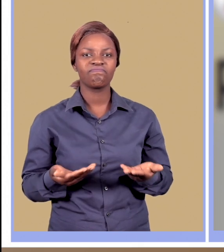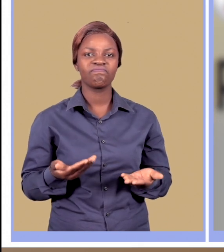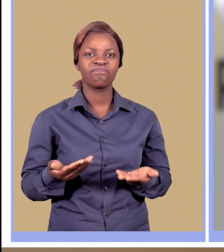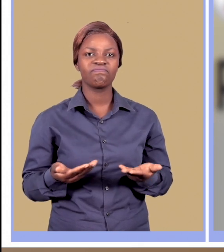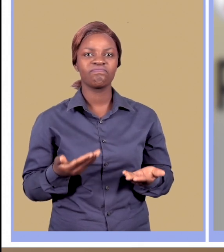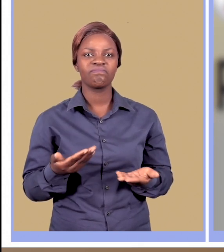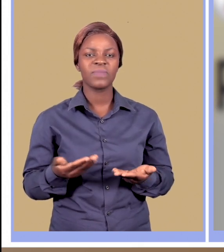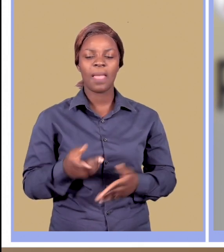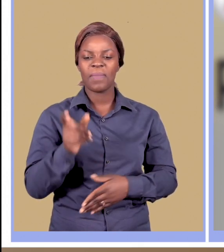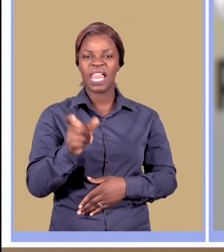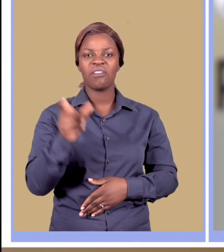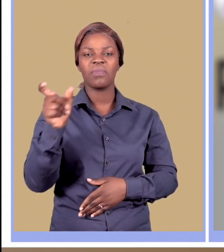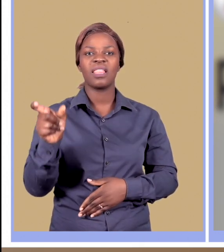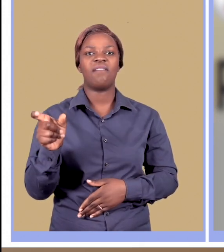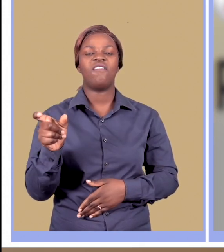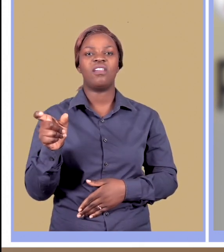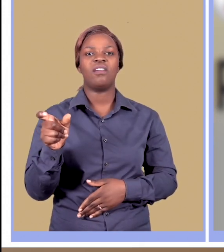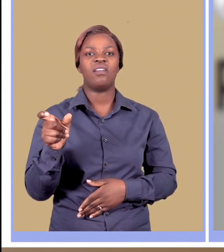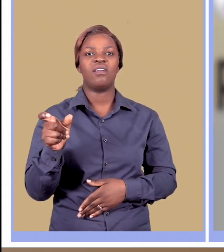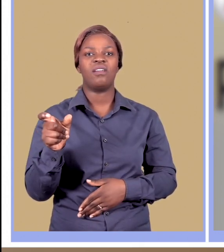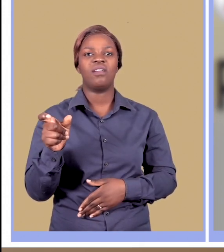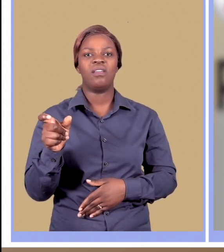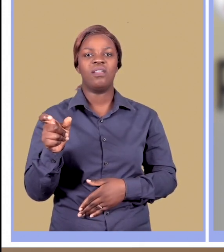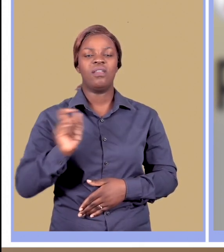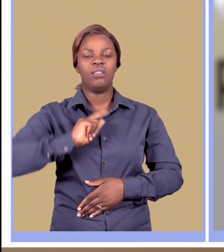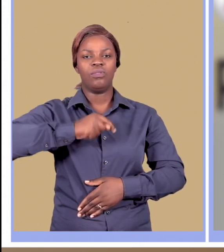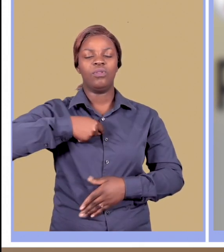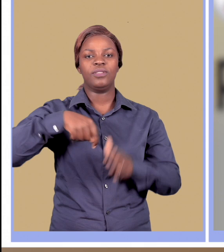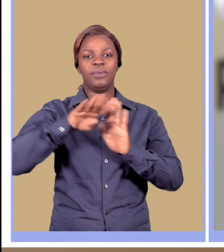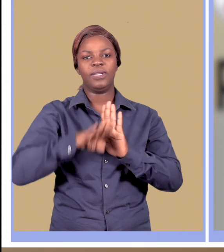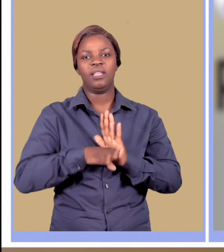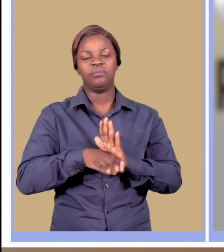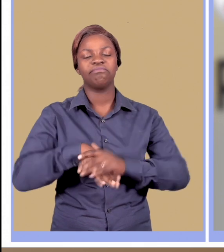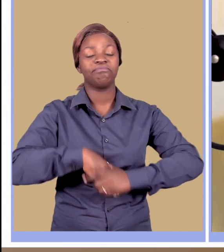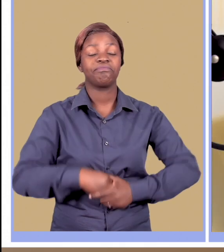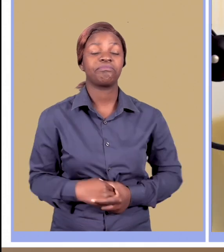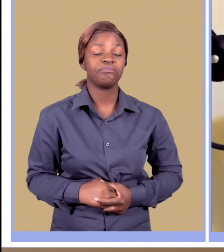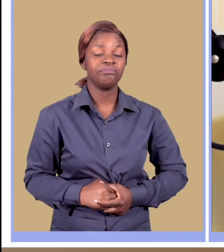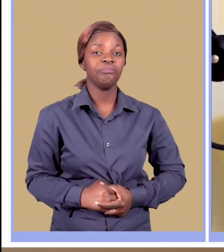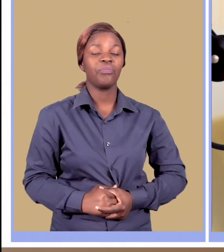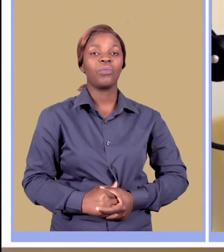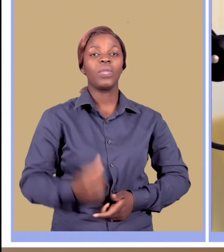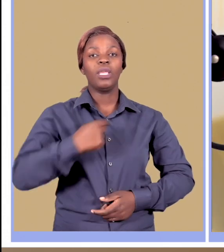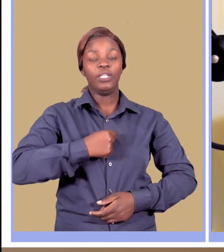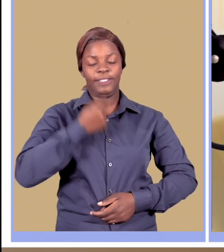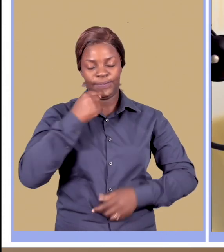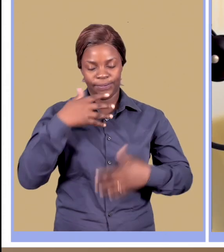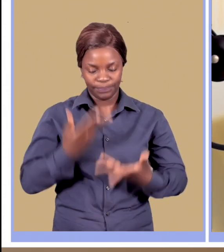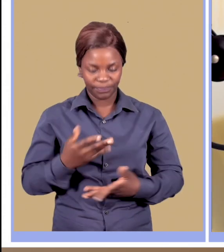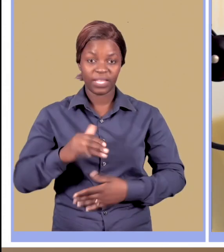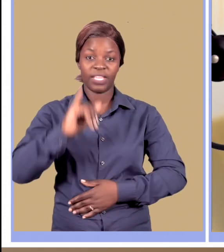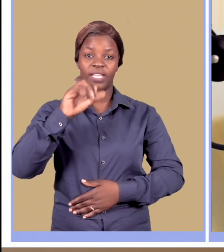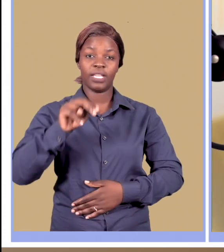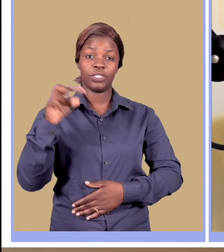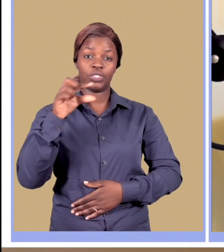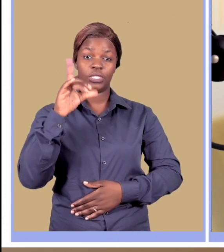como é que eu digo isto? Palavras finais desse nosso programa. A minha principal recomendação é